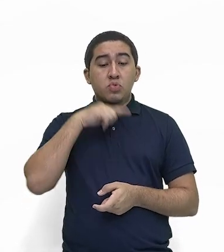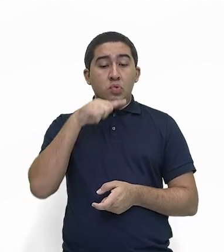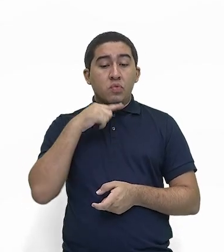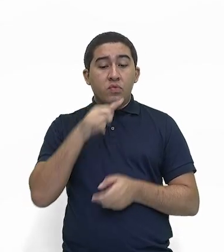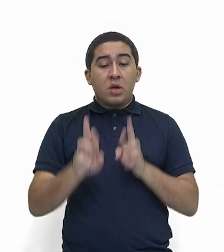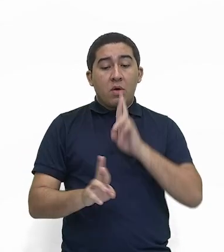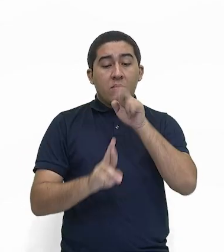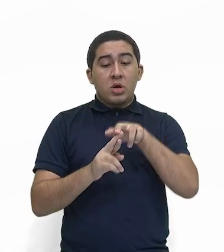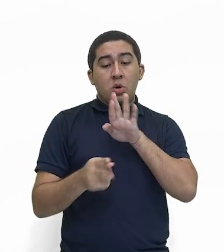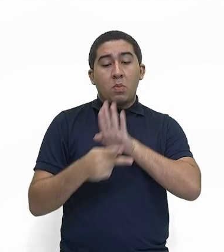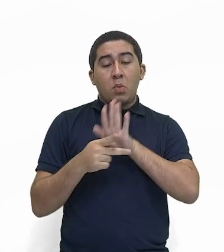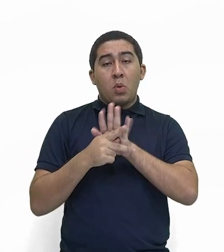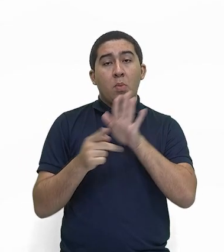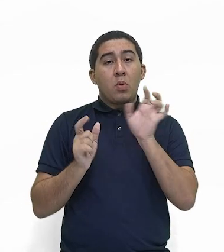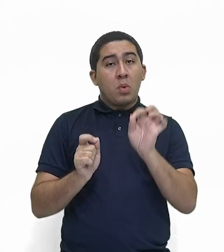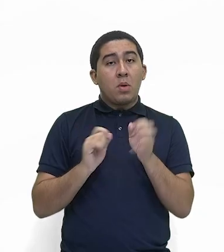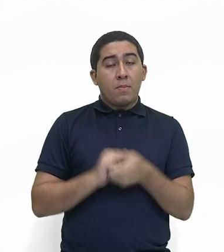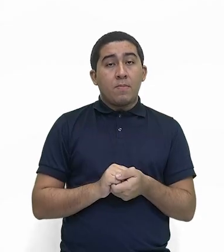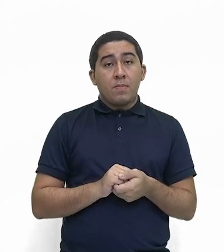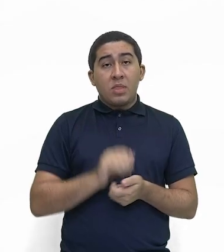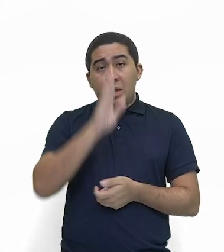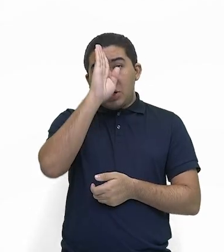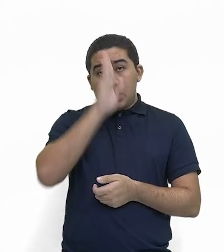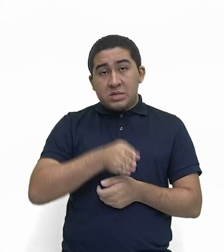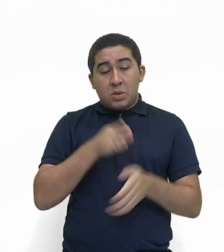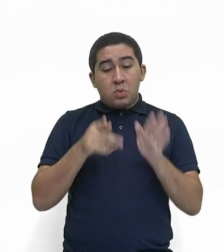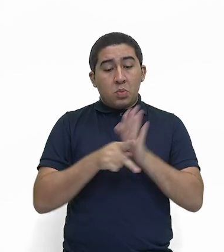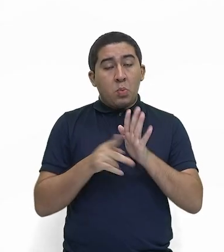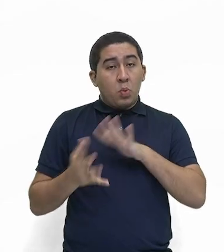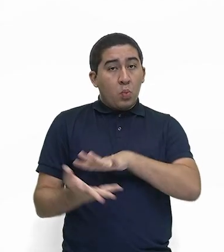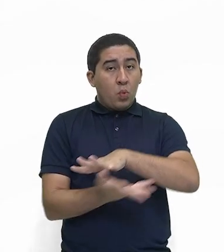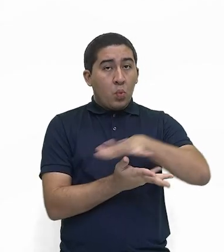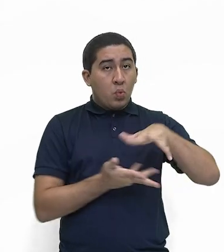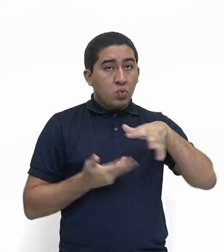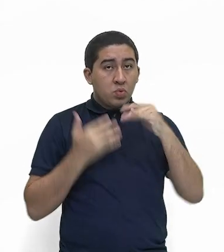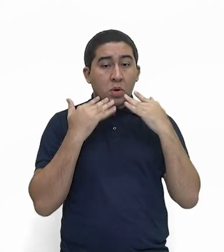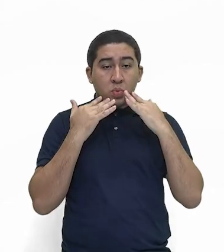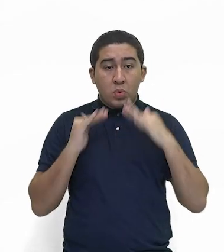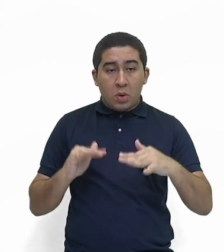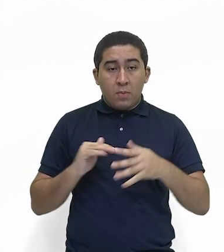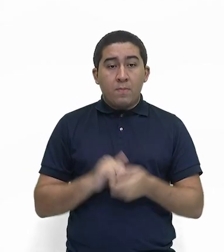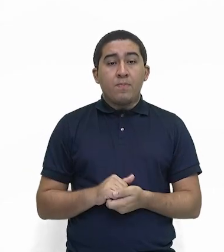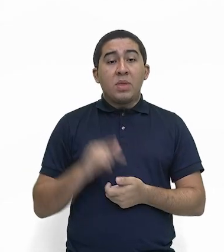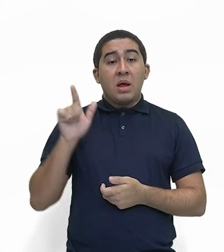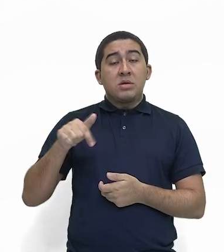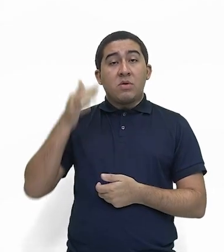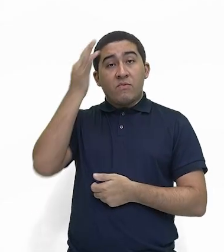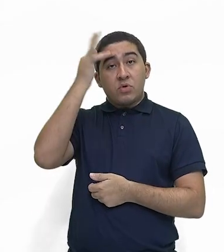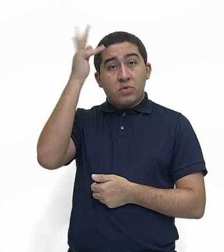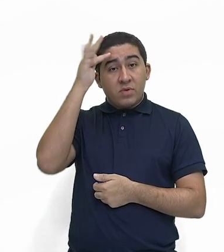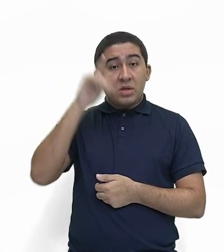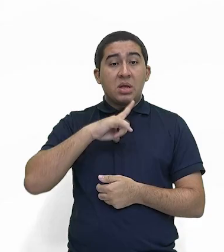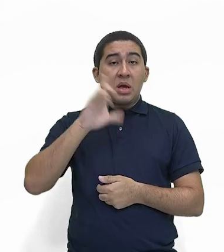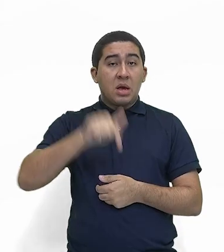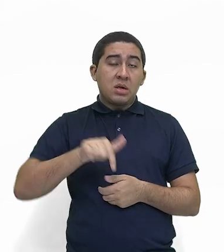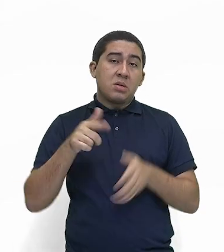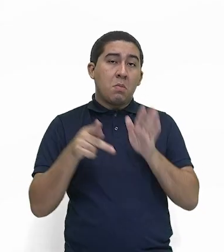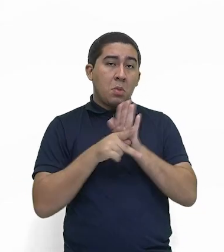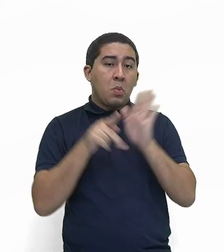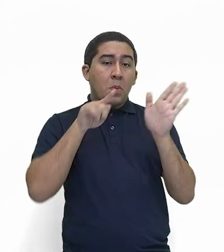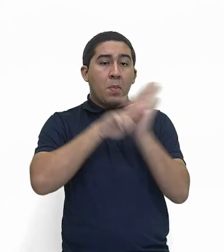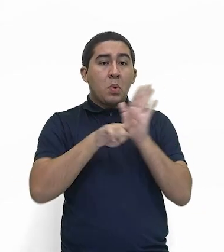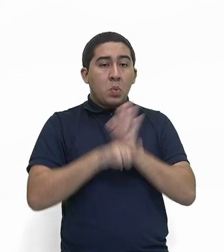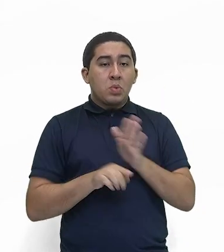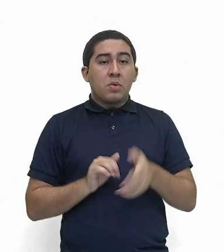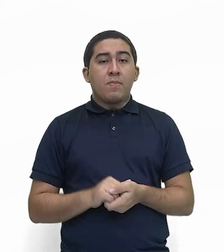de objetividade, né, do mundo natural. A filosofia da ciência ela vai fazer esse questionamento. Vai olhar